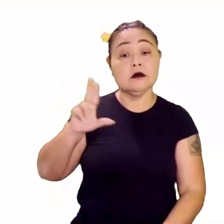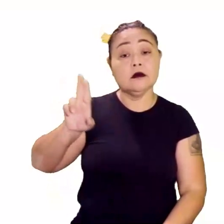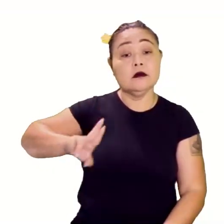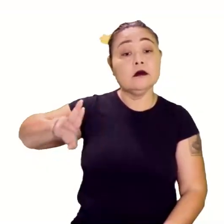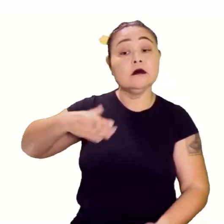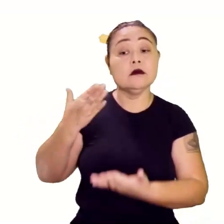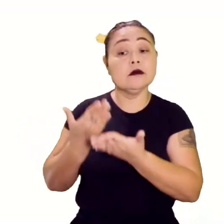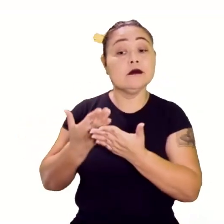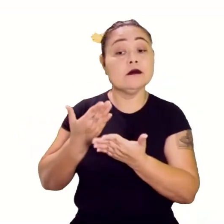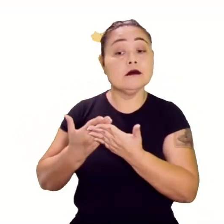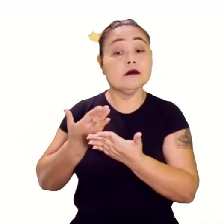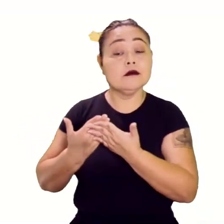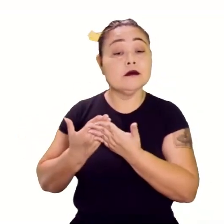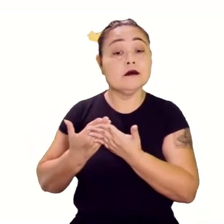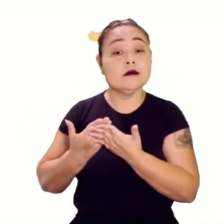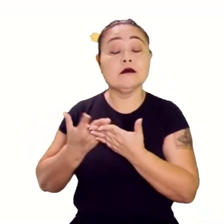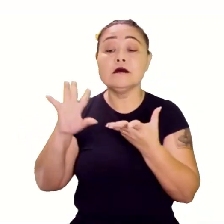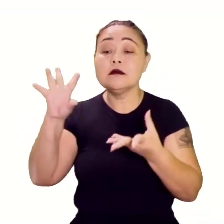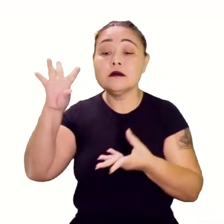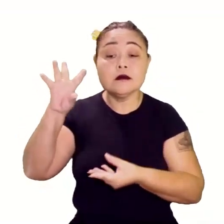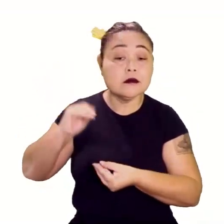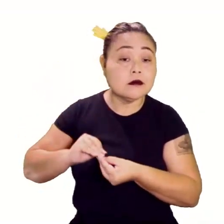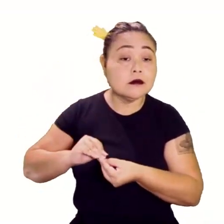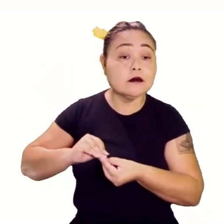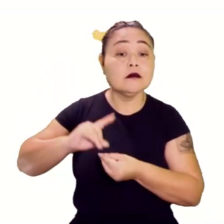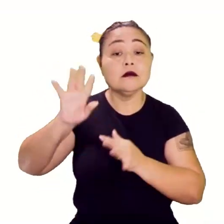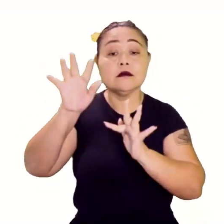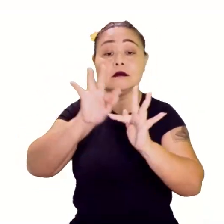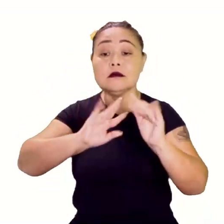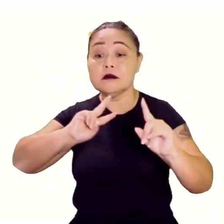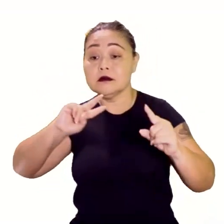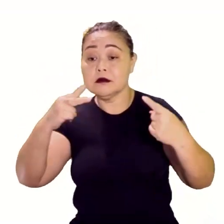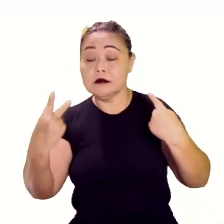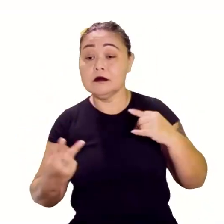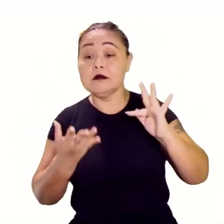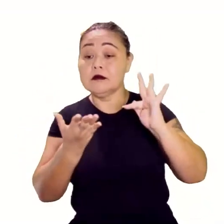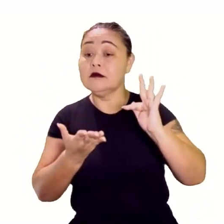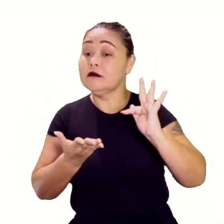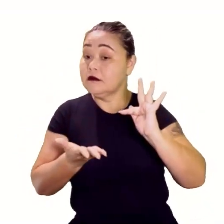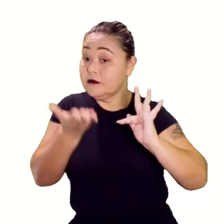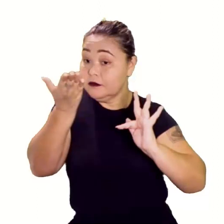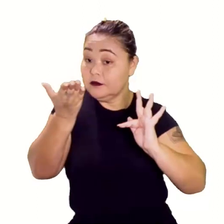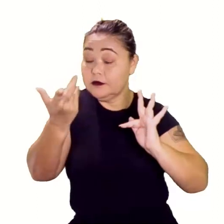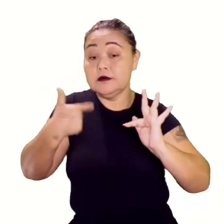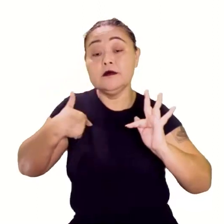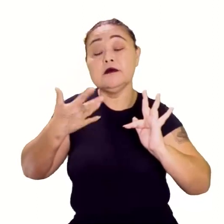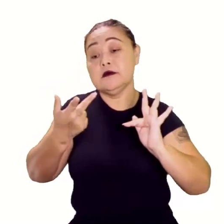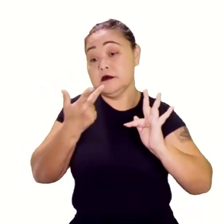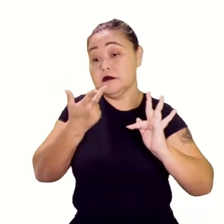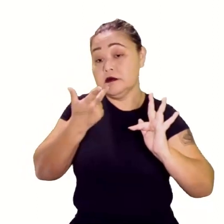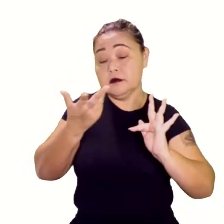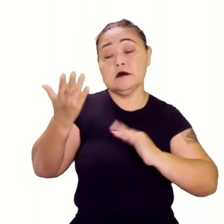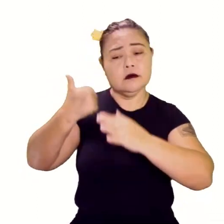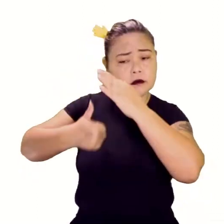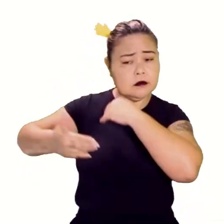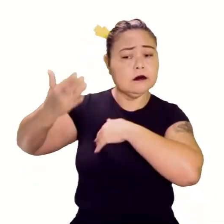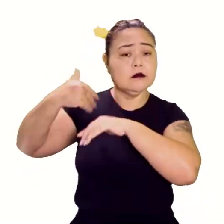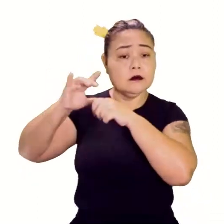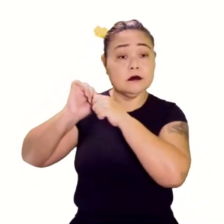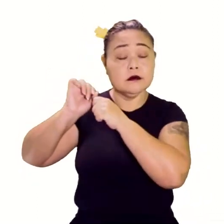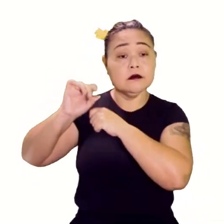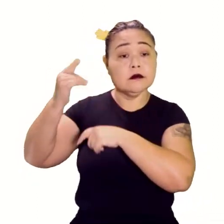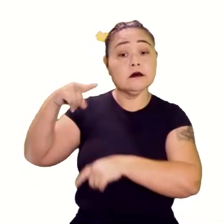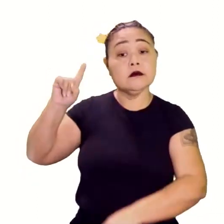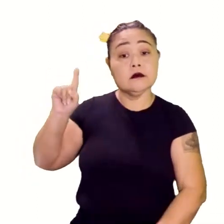Através dos estudos, a gente chega à conclusão que ela é a função inversa da exponencial e a gente já vem falando isso já há